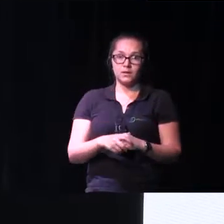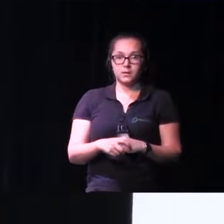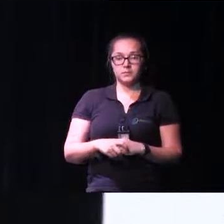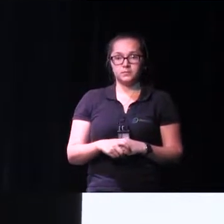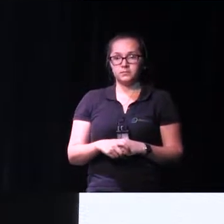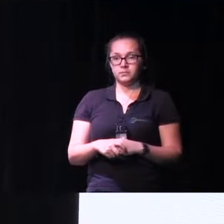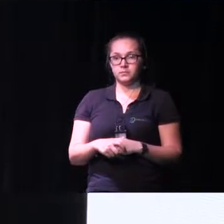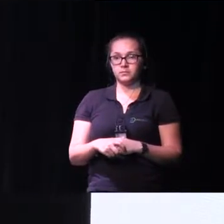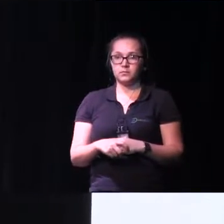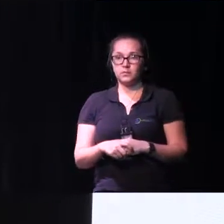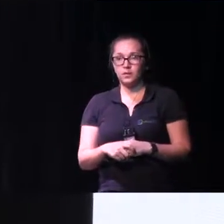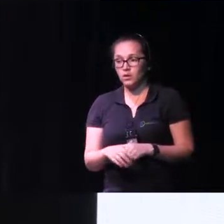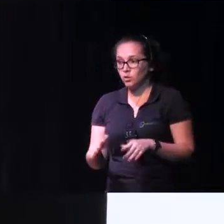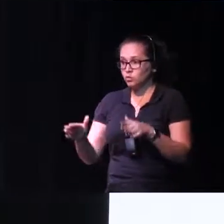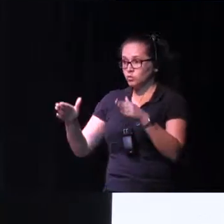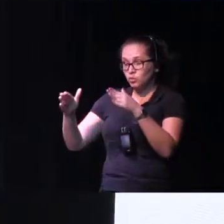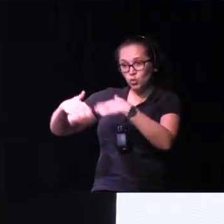entender que